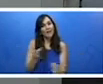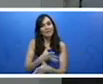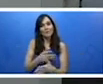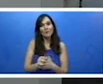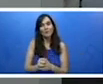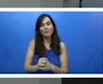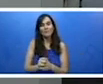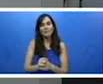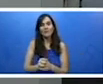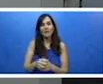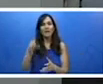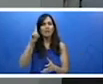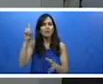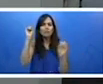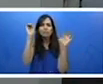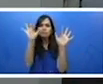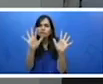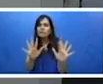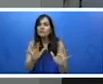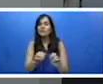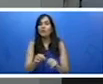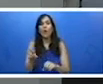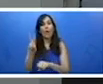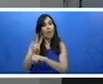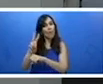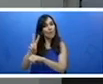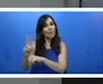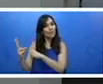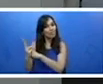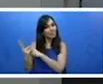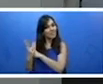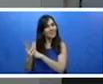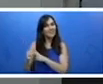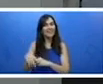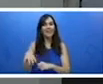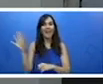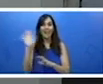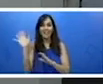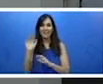Deus, se cuidem. Até uma próxima aula. Um grande beijo.